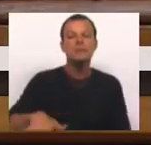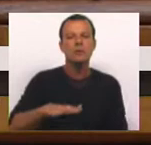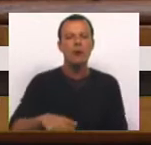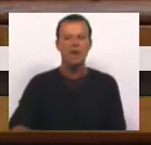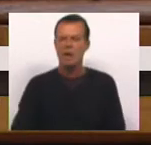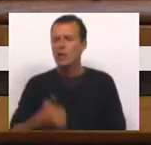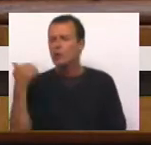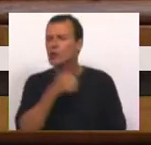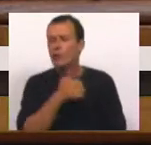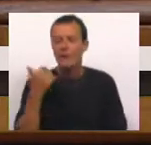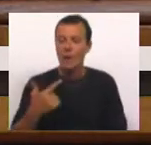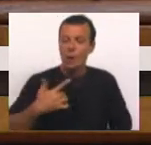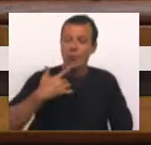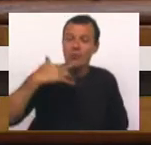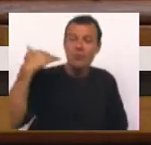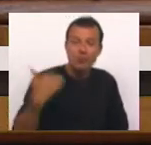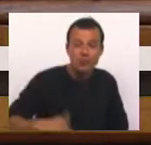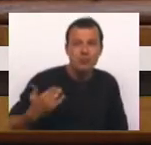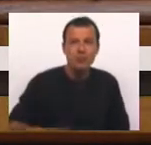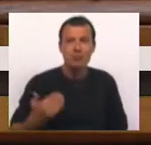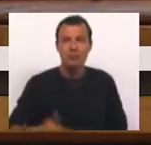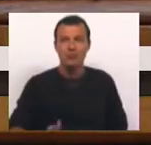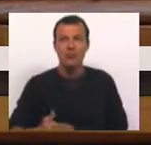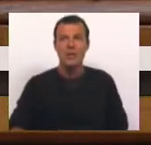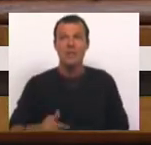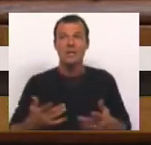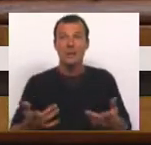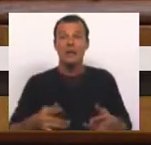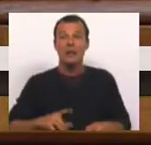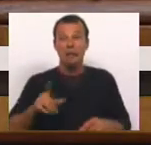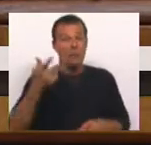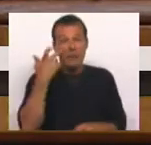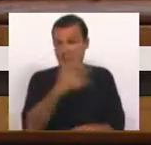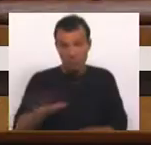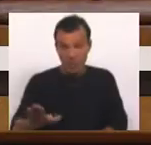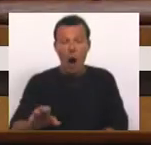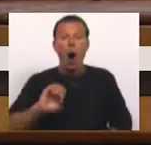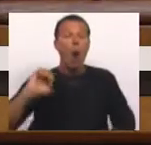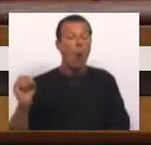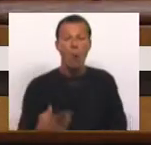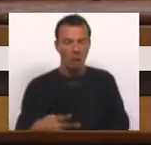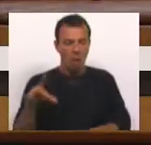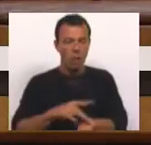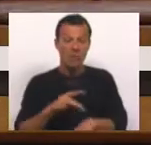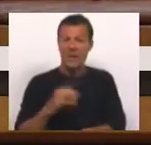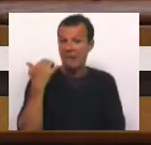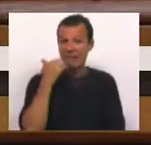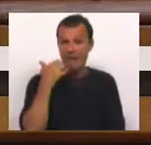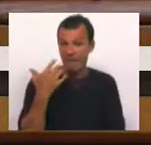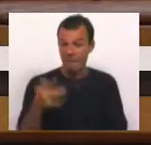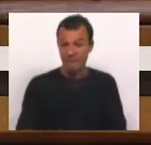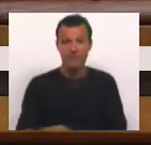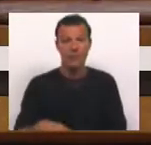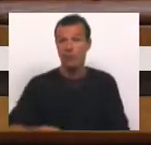profundo sofrimento decorrente de lesão amplamente incapacitante e definitiva ou doença grave e